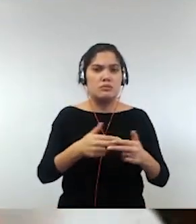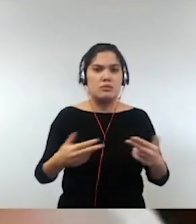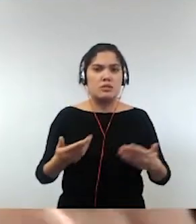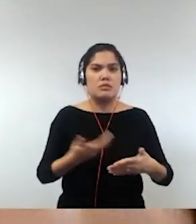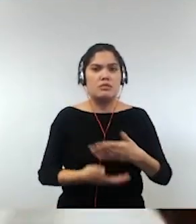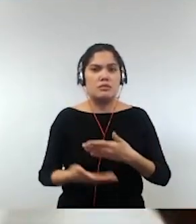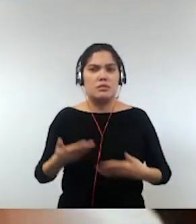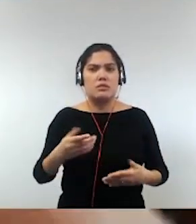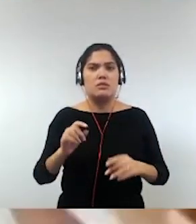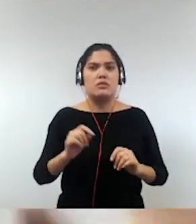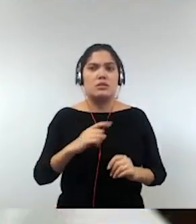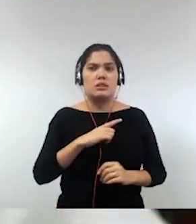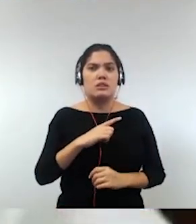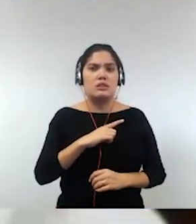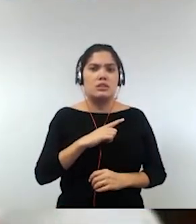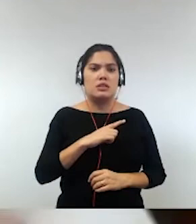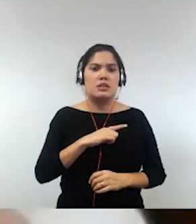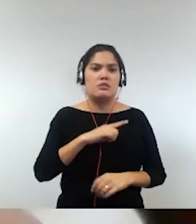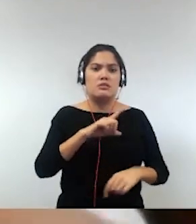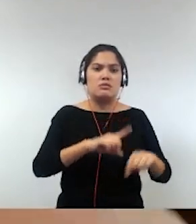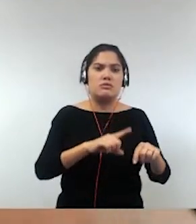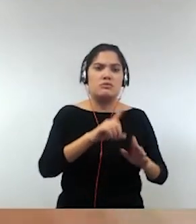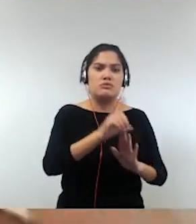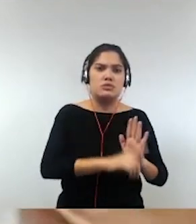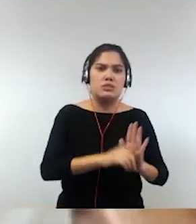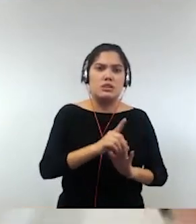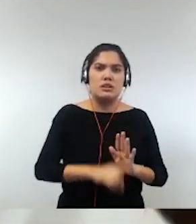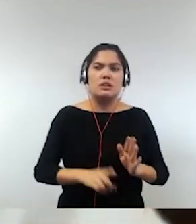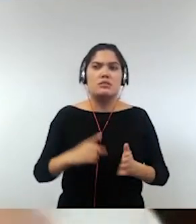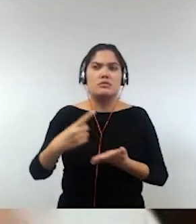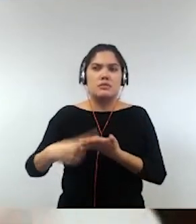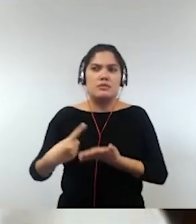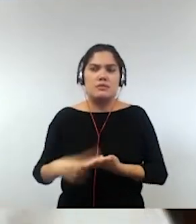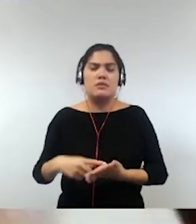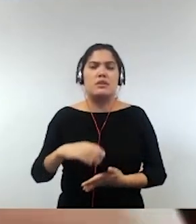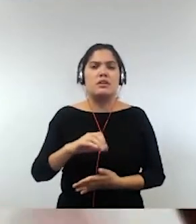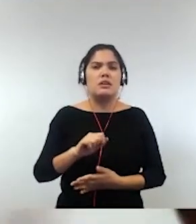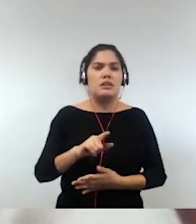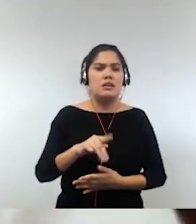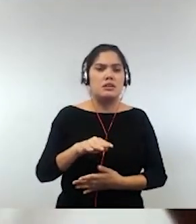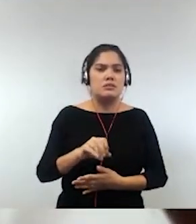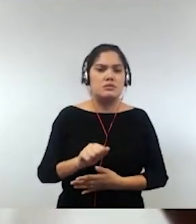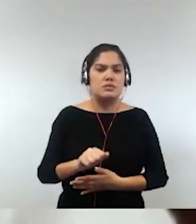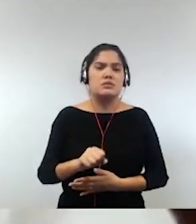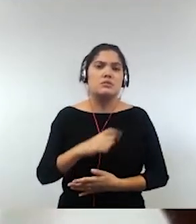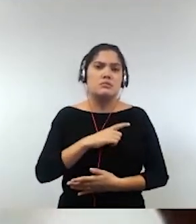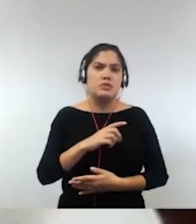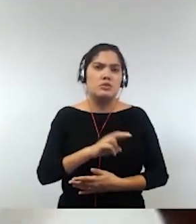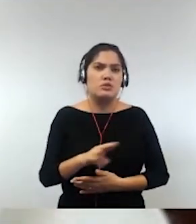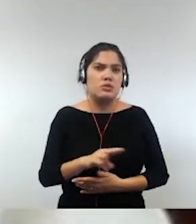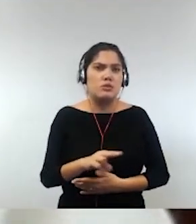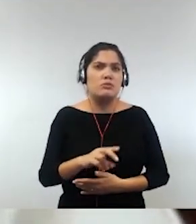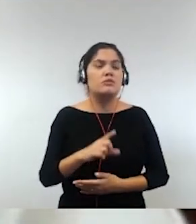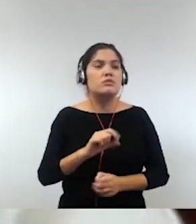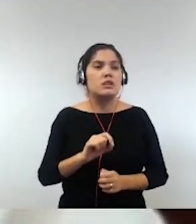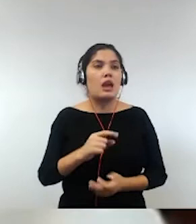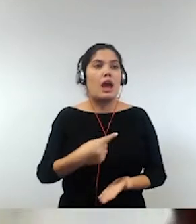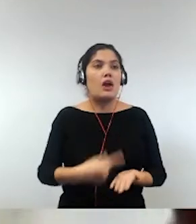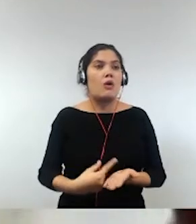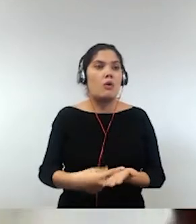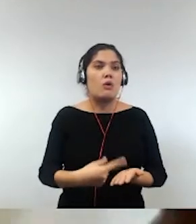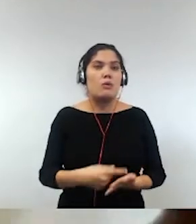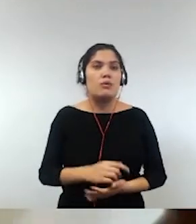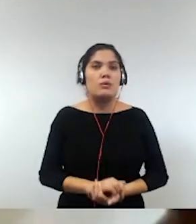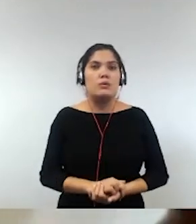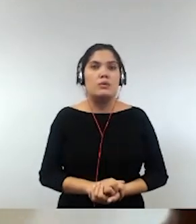onde vão estar estipulados os direitos, os deveres, as cláusulas, que podemos chamar também de um acordo. Mas